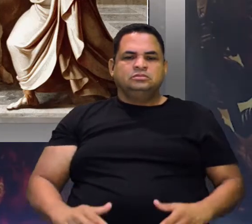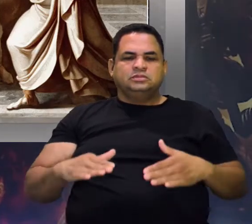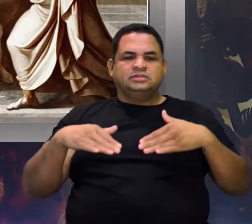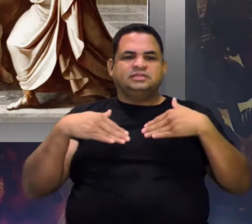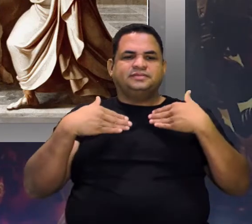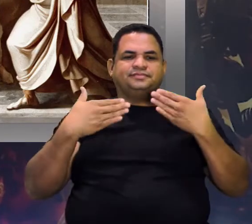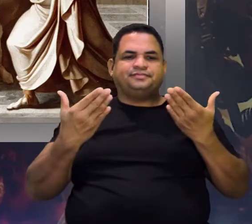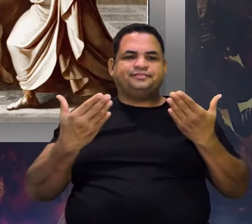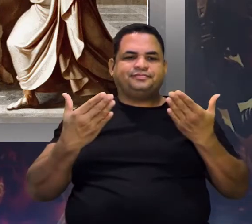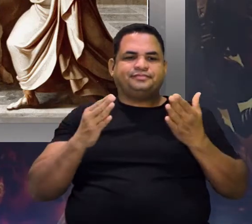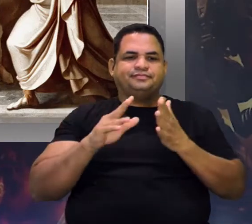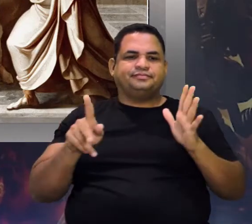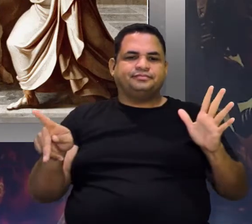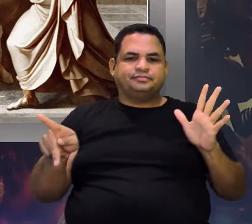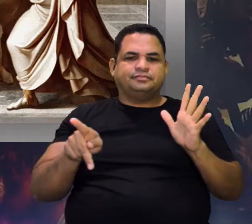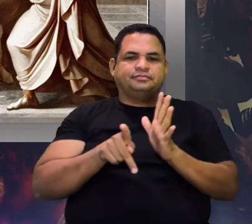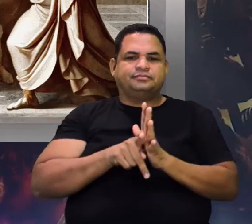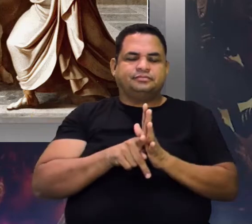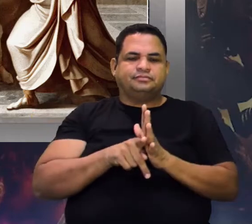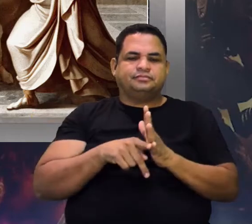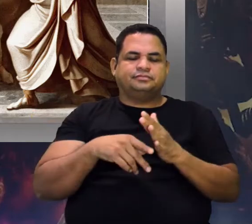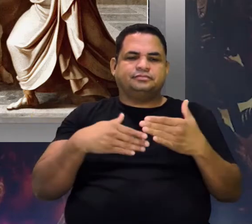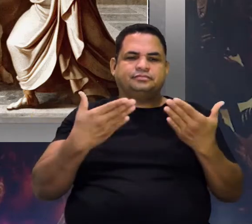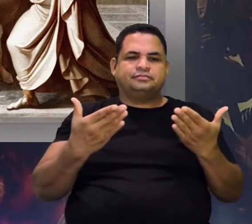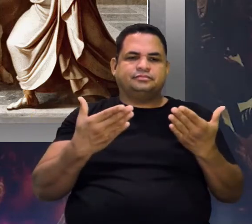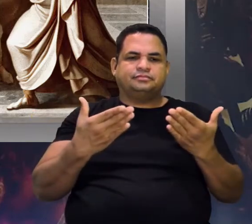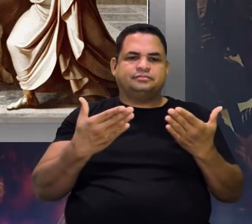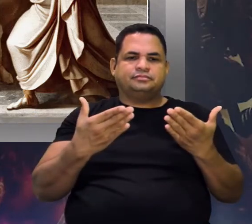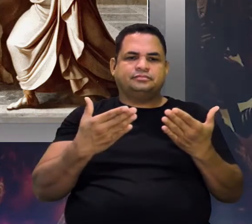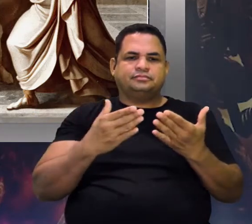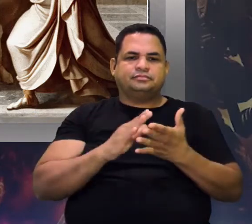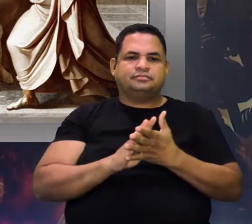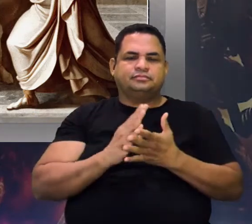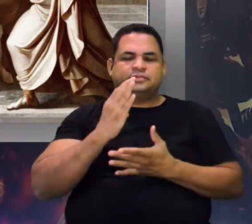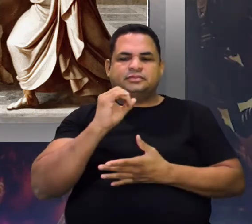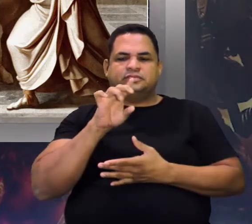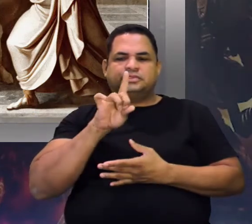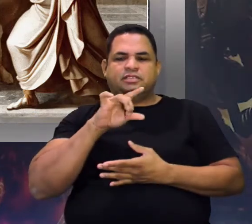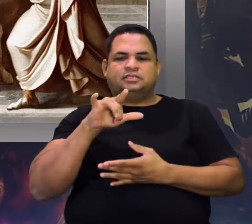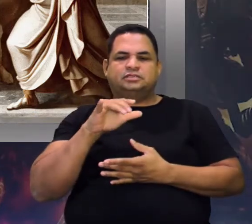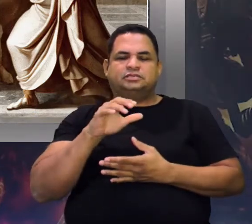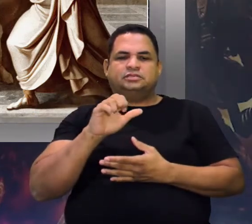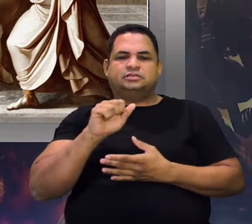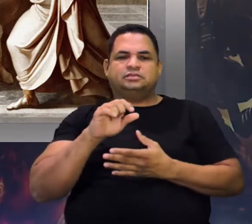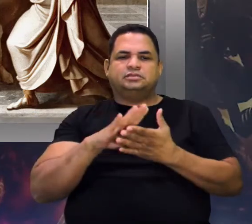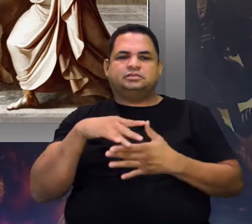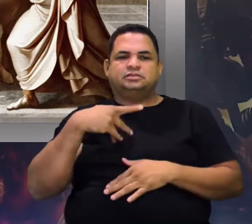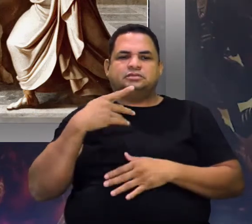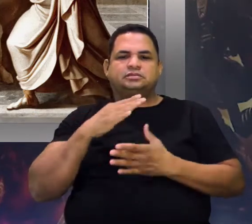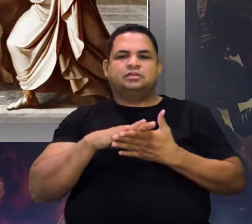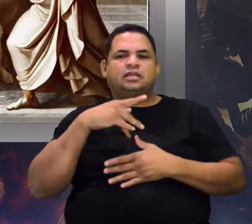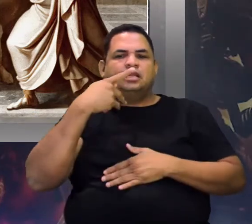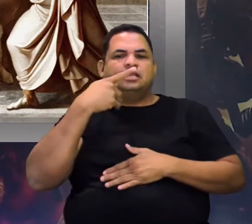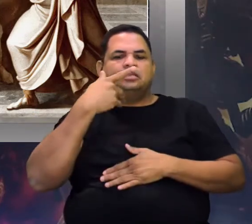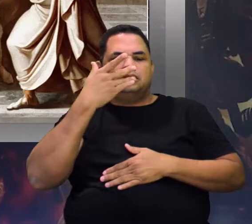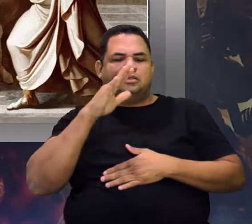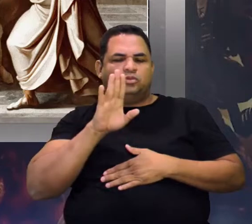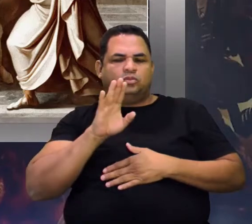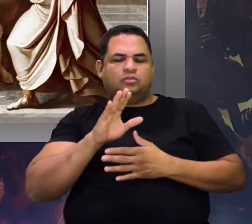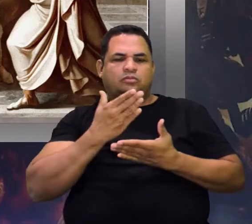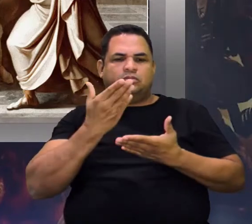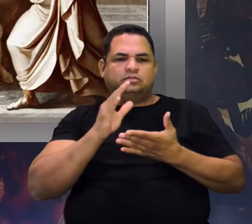quando até o próprio ligado a César vai matá-lo, porque ele diz, até tu, Brutus, aonde ele vai